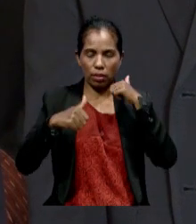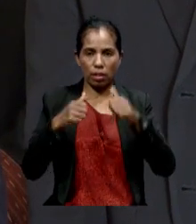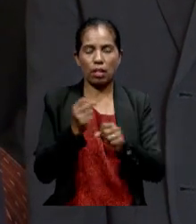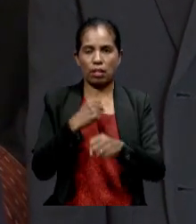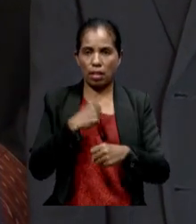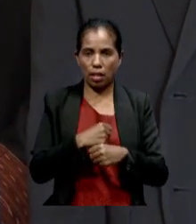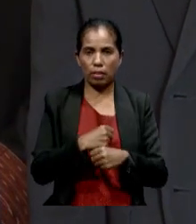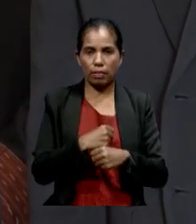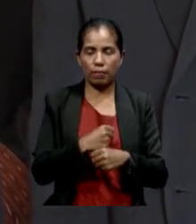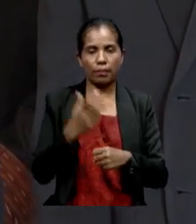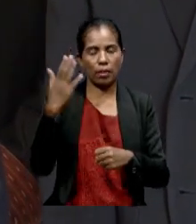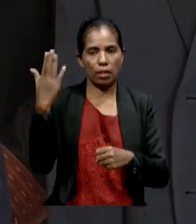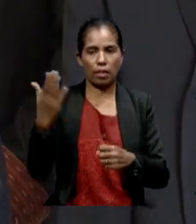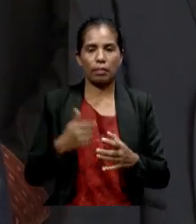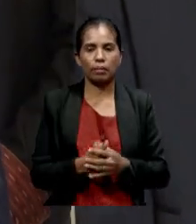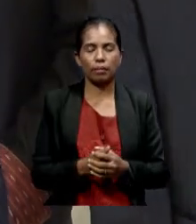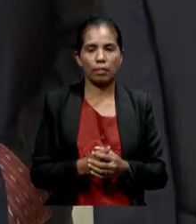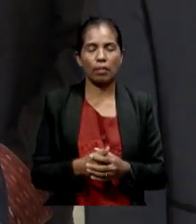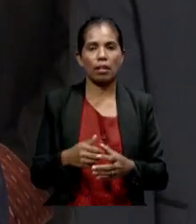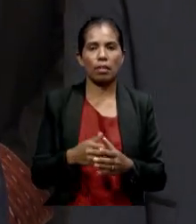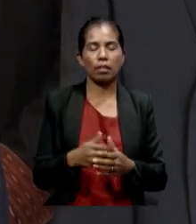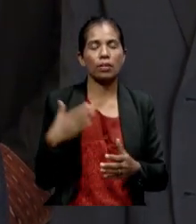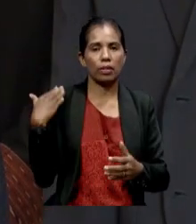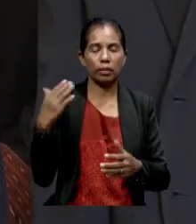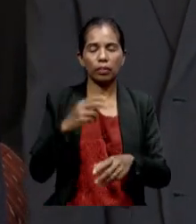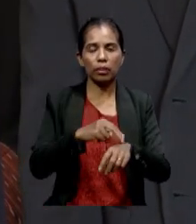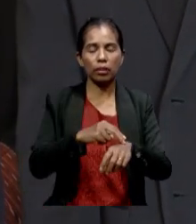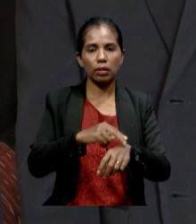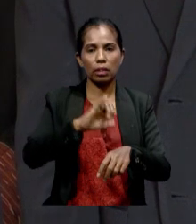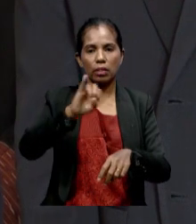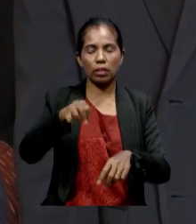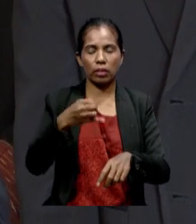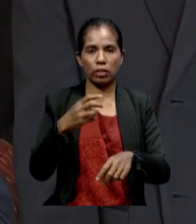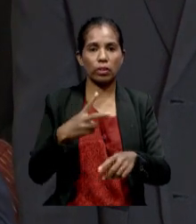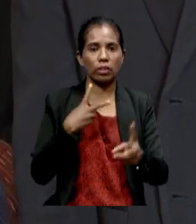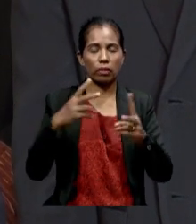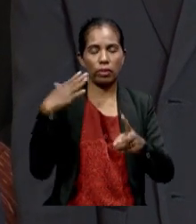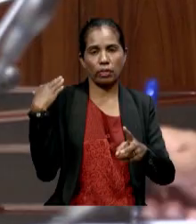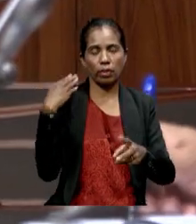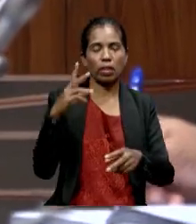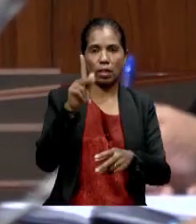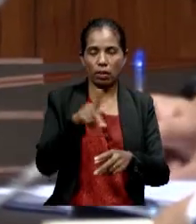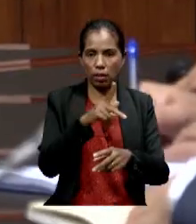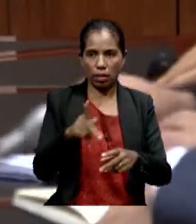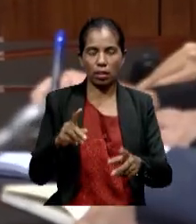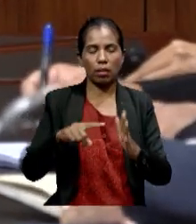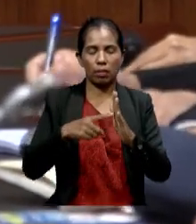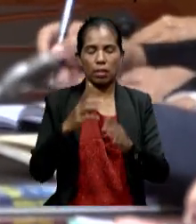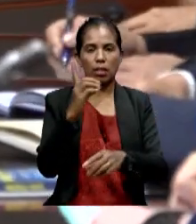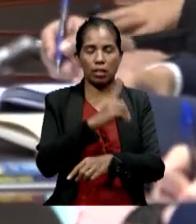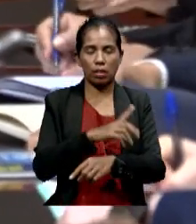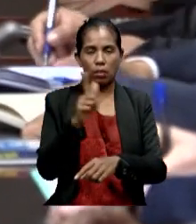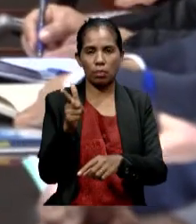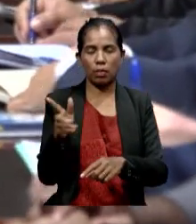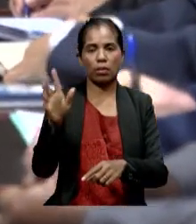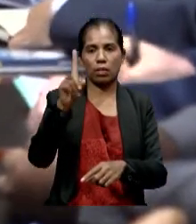halau. Enquanto a Jornada Nacional de Juventude Católica se halau durante Loron Lima, Hahu Husi Loron Ruanulo Sin Ida, to